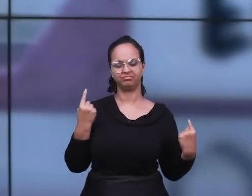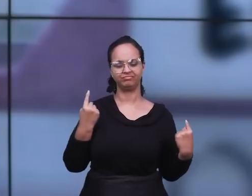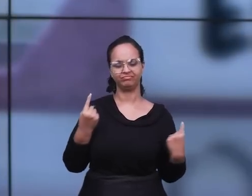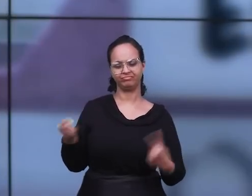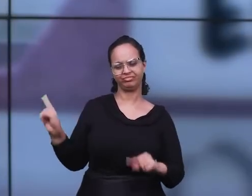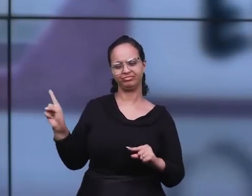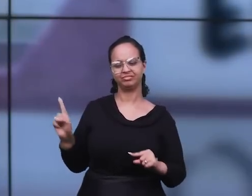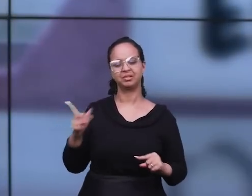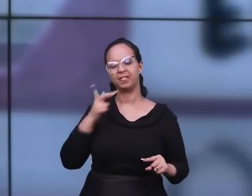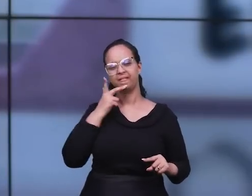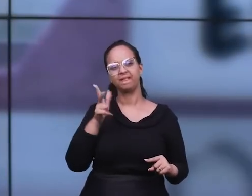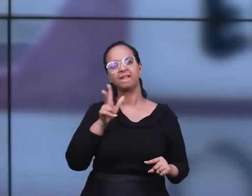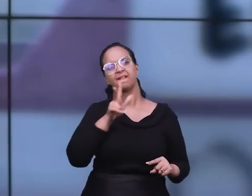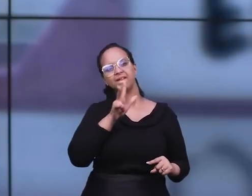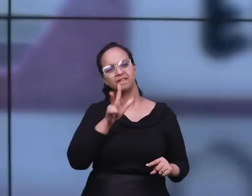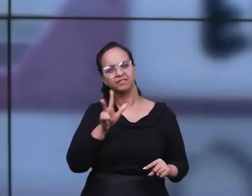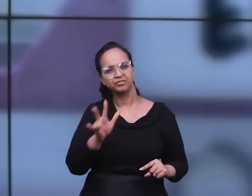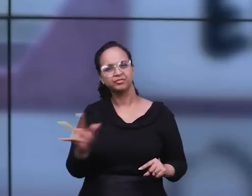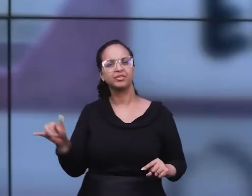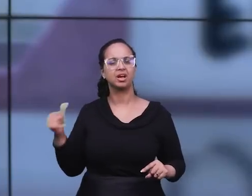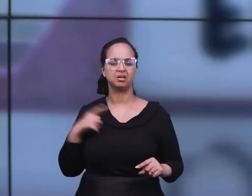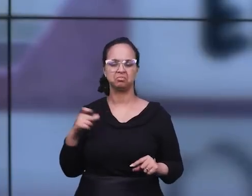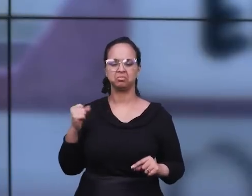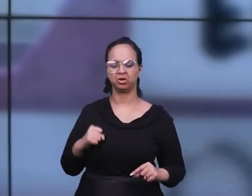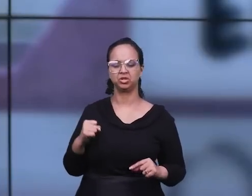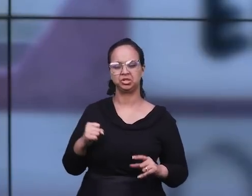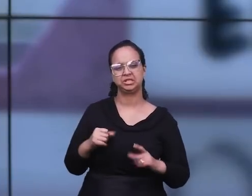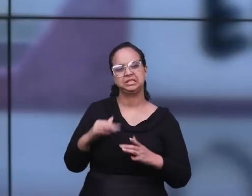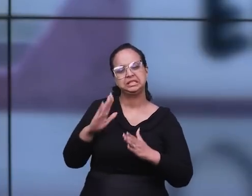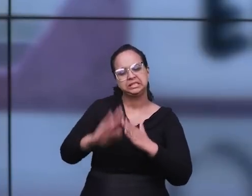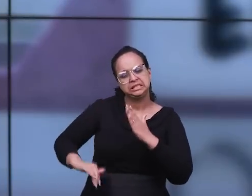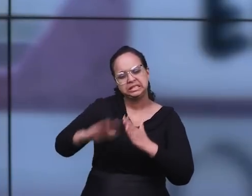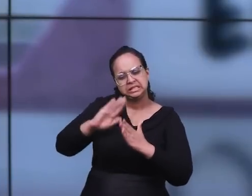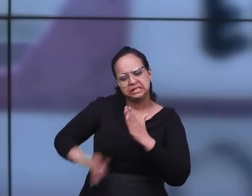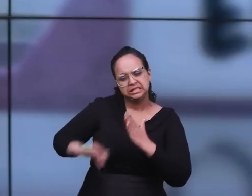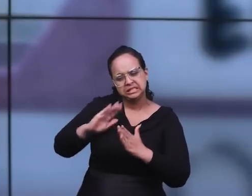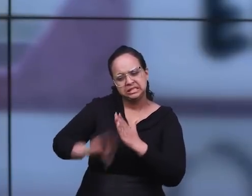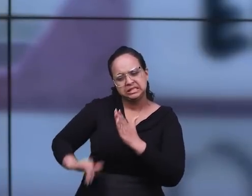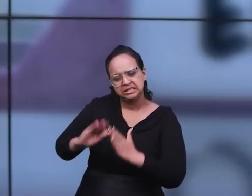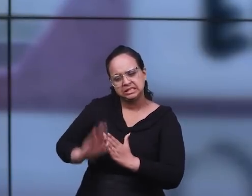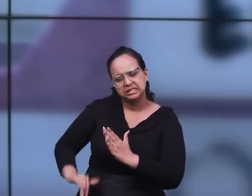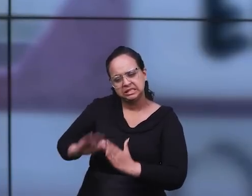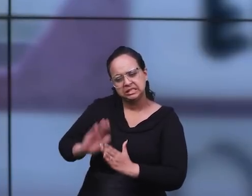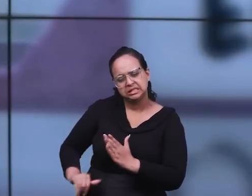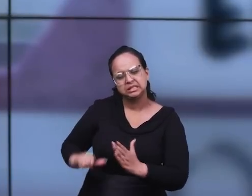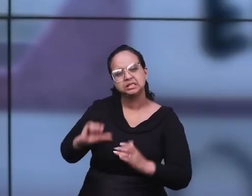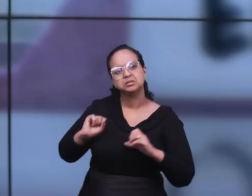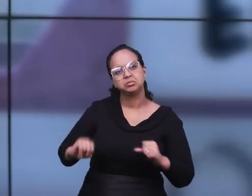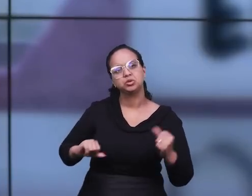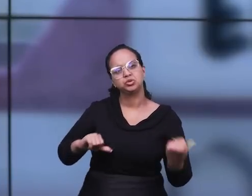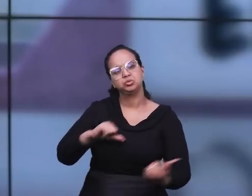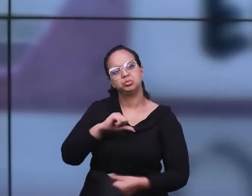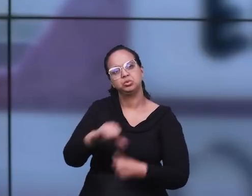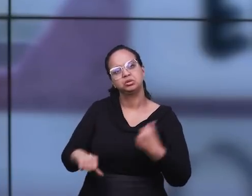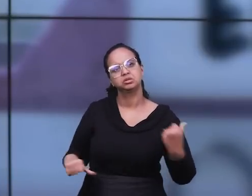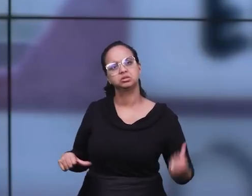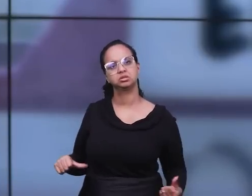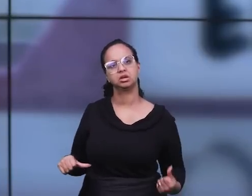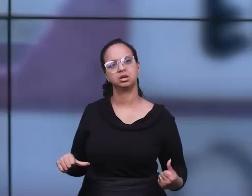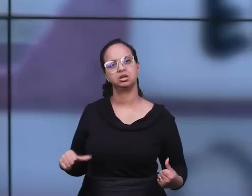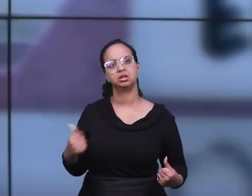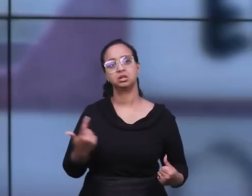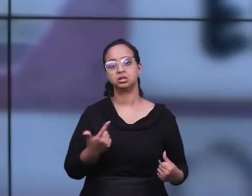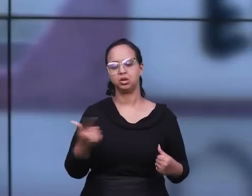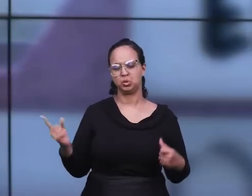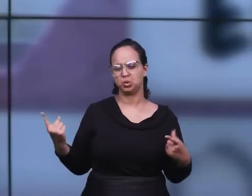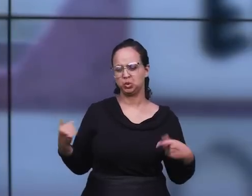esse projeto, mostrando que ele pode ser deturpado, ou seja, alterado, desconfigurado, ter